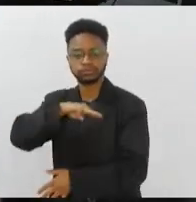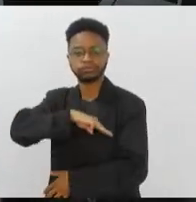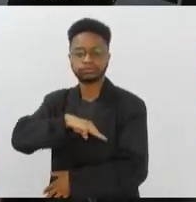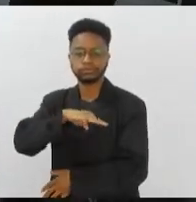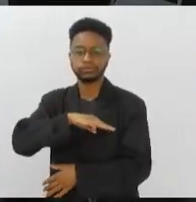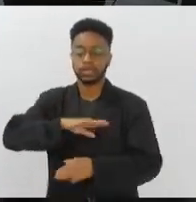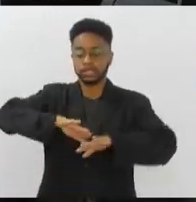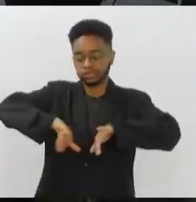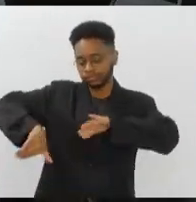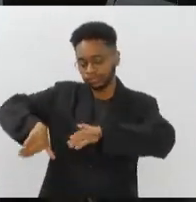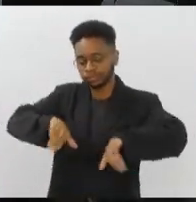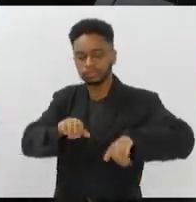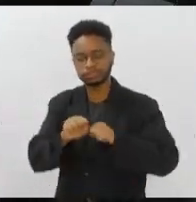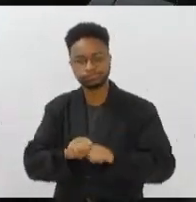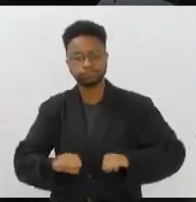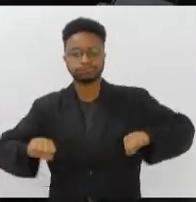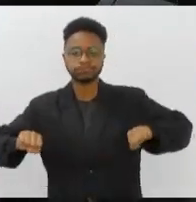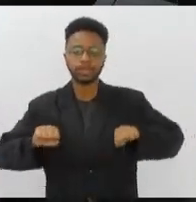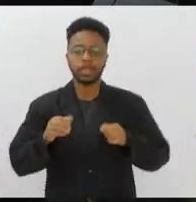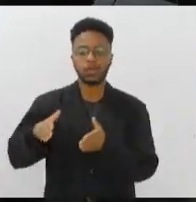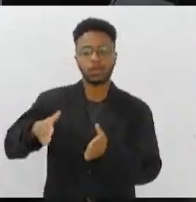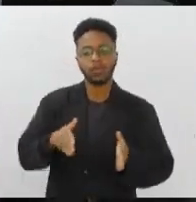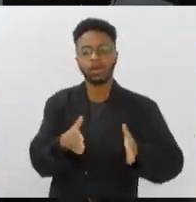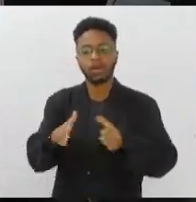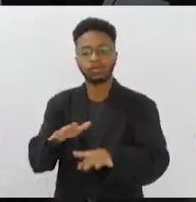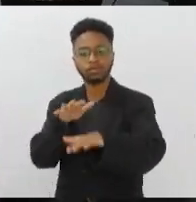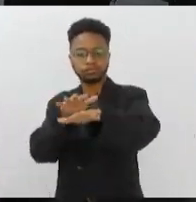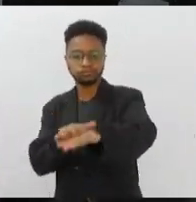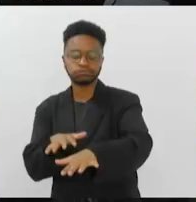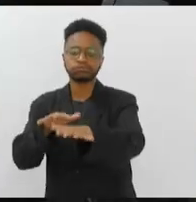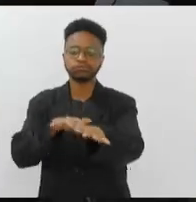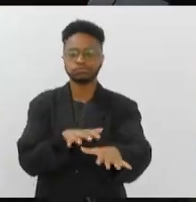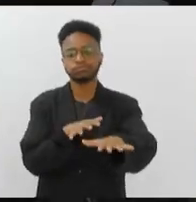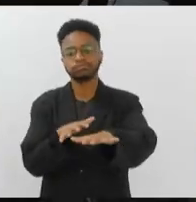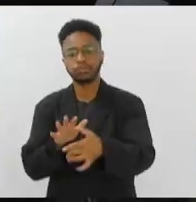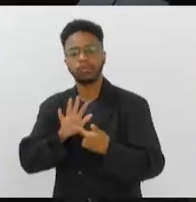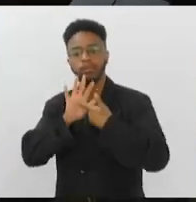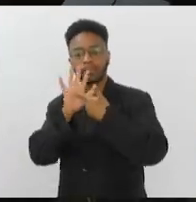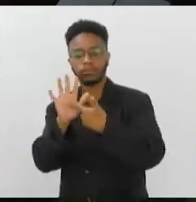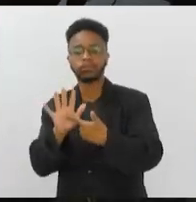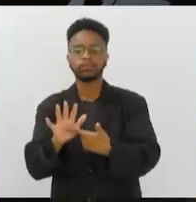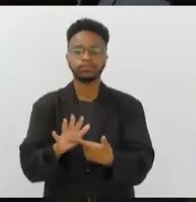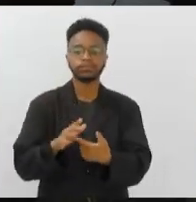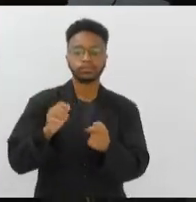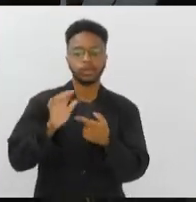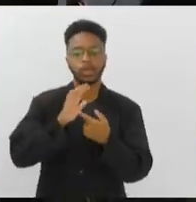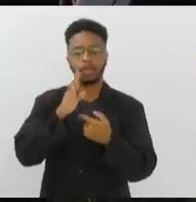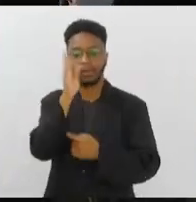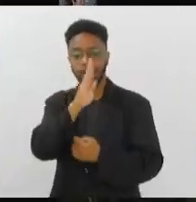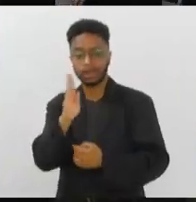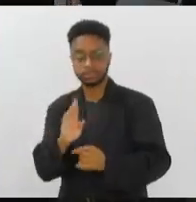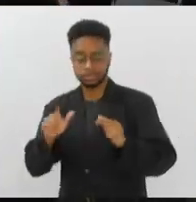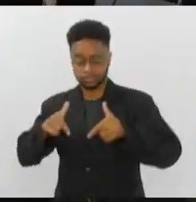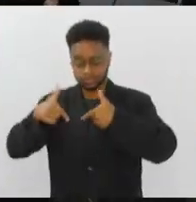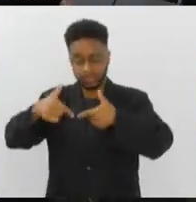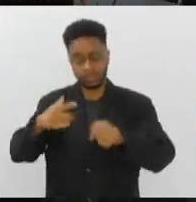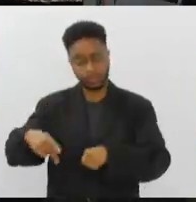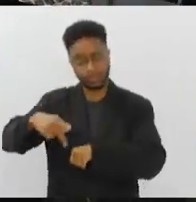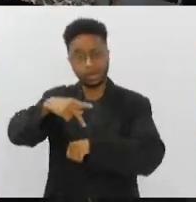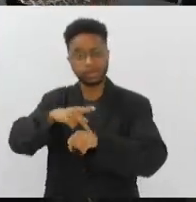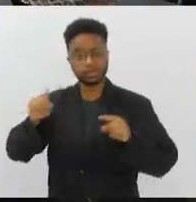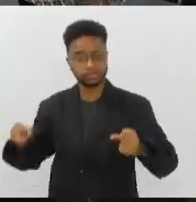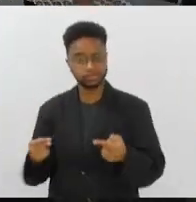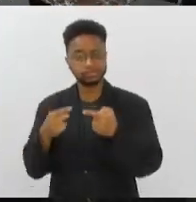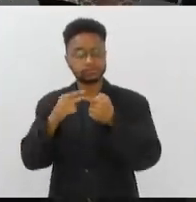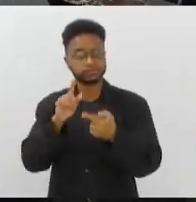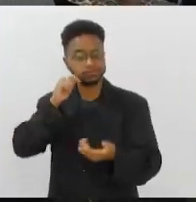a poeira dos porões ou abre alas dos teus heróis e barracões dos Brasis. Que se faz um país de